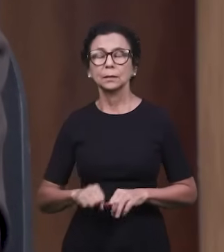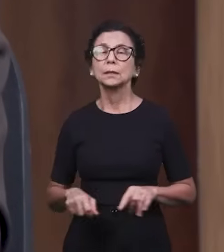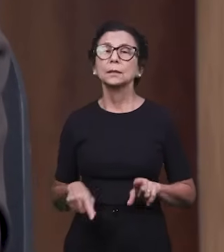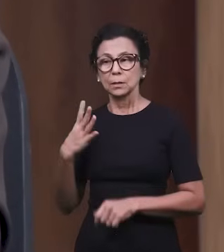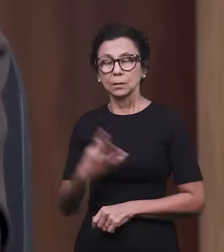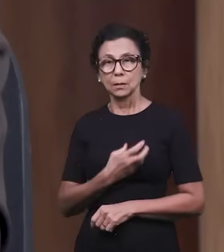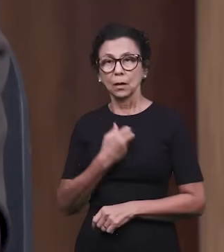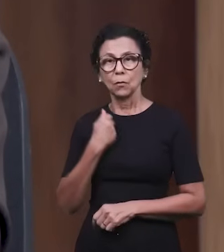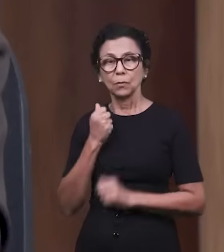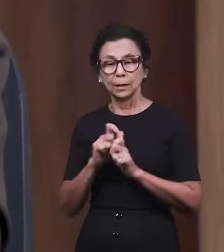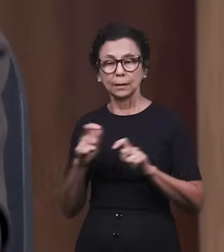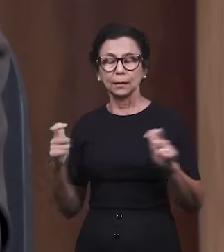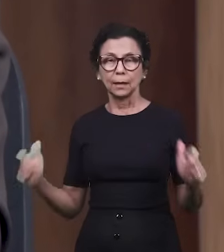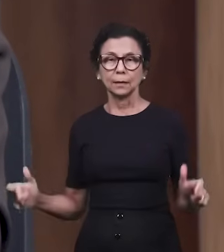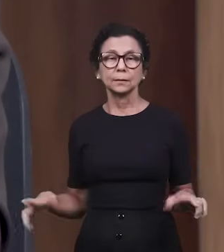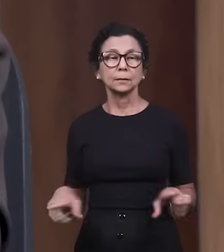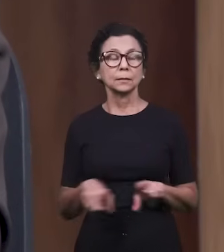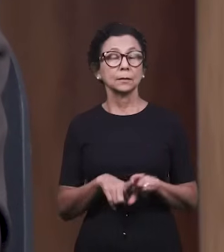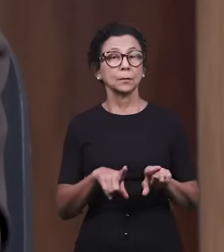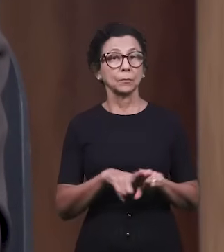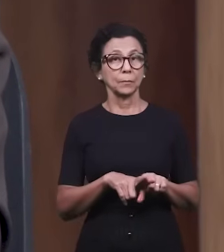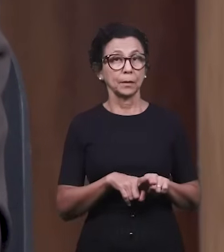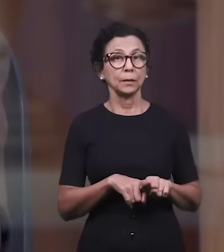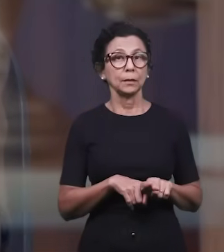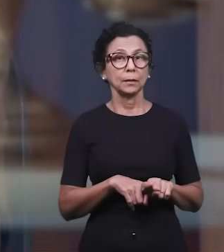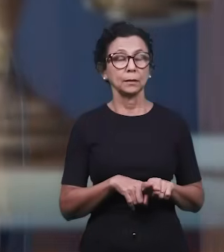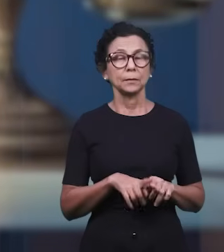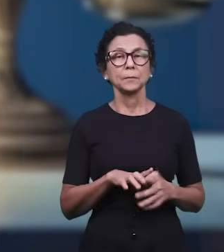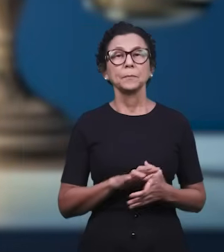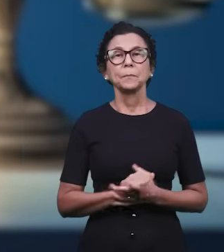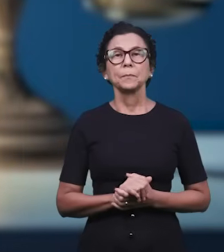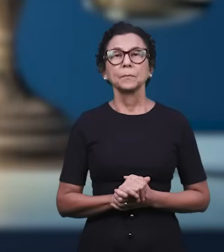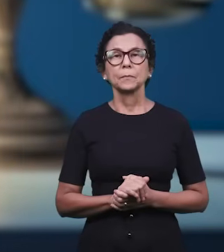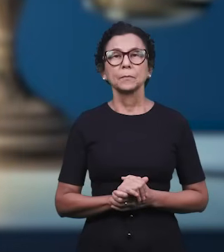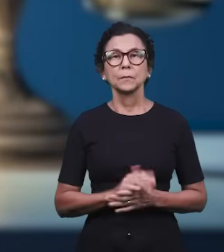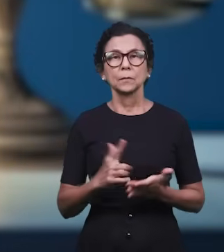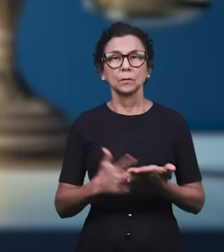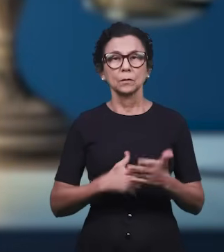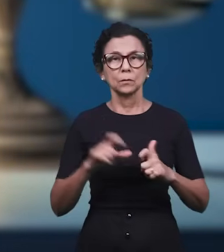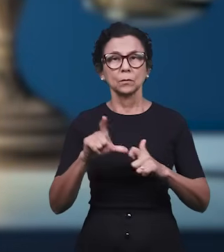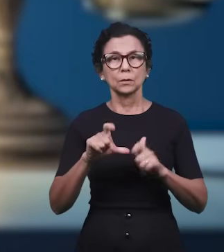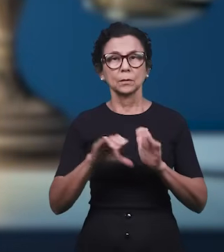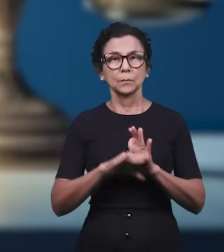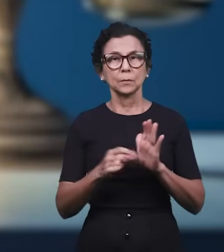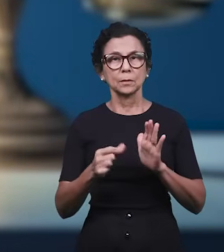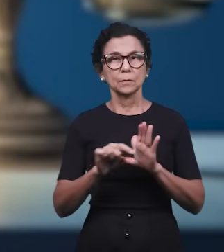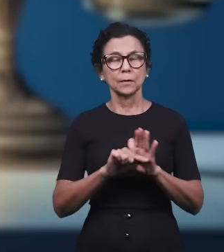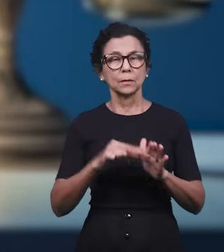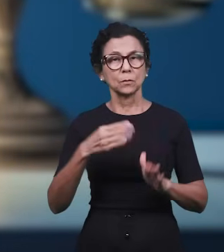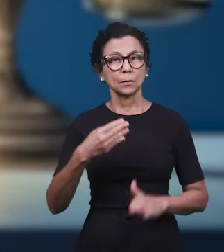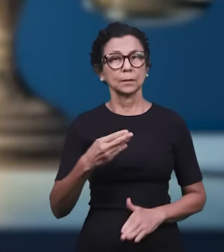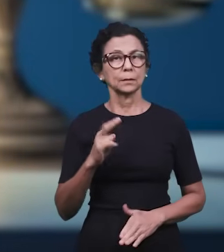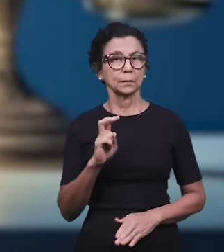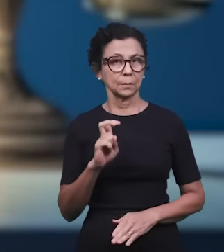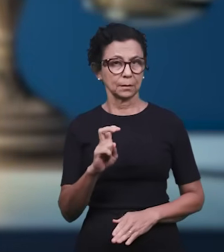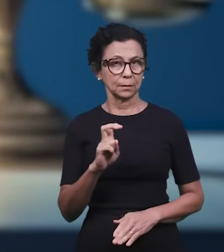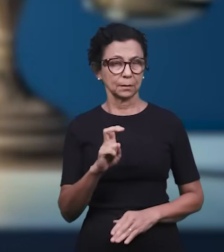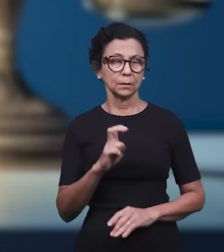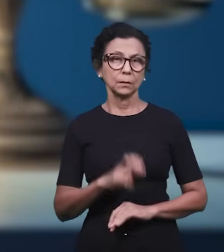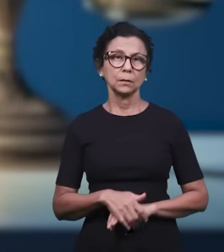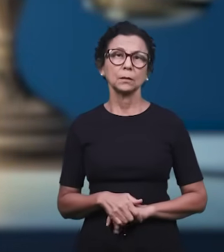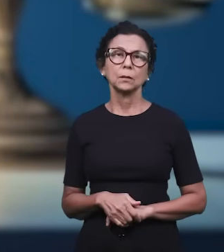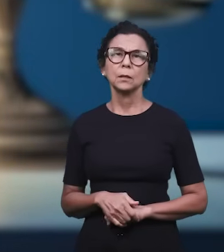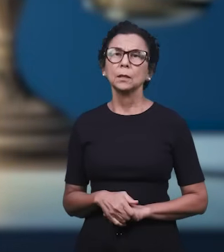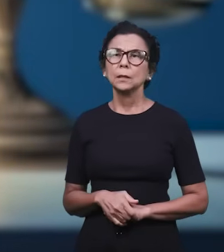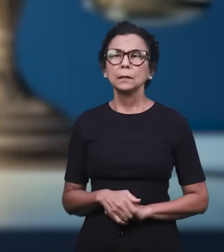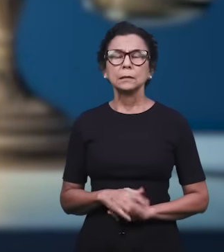a expressão, né, do texto que foi lido, em Lucas capítulo 6, verso 45, da abundância do